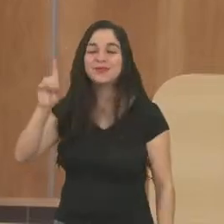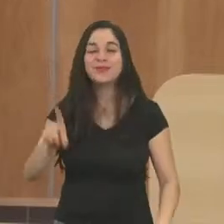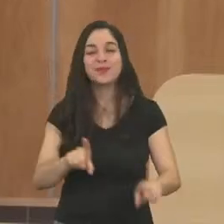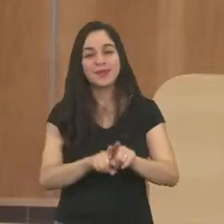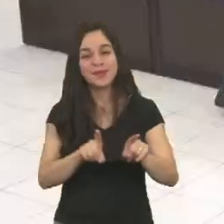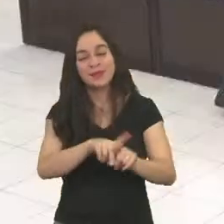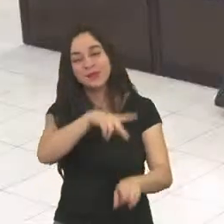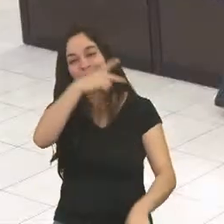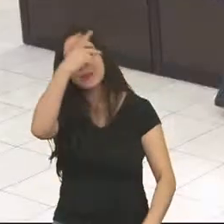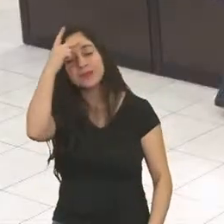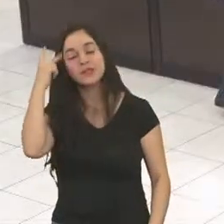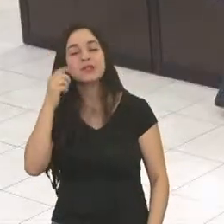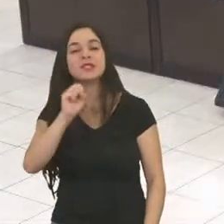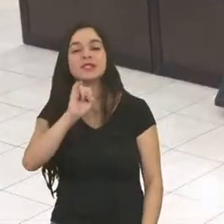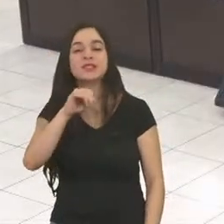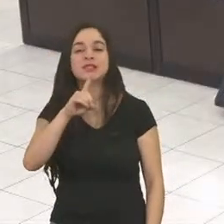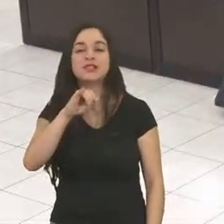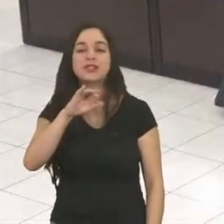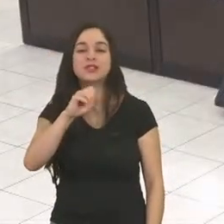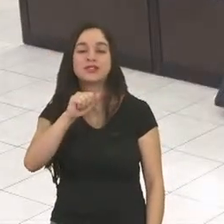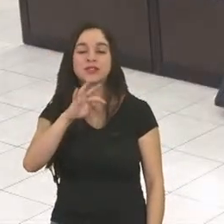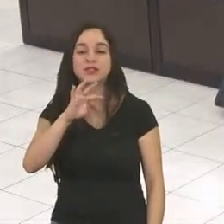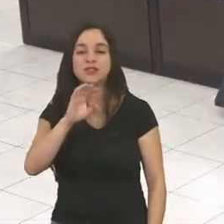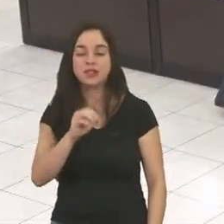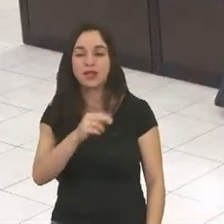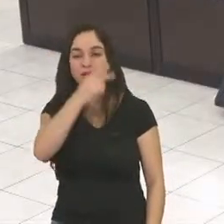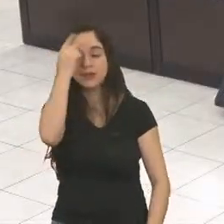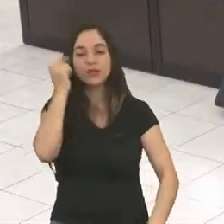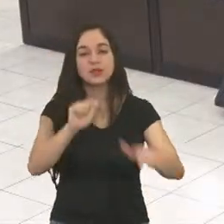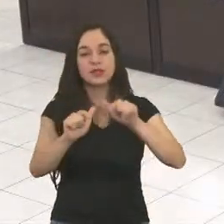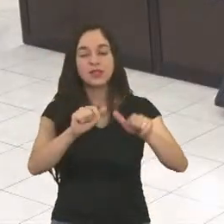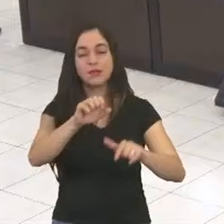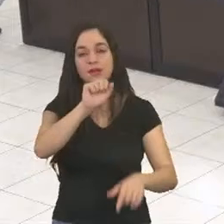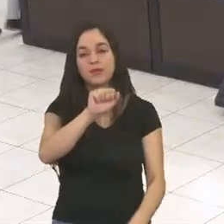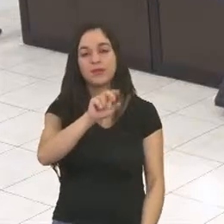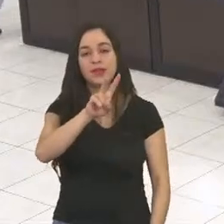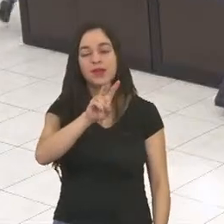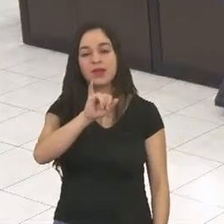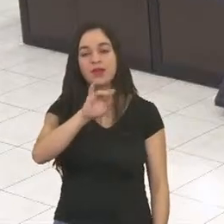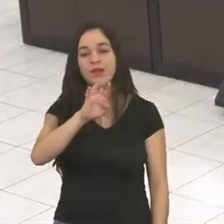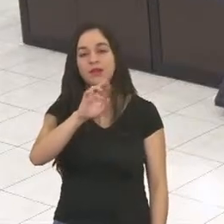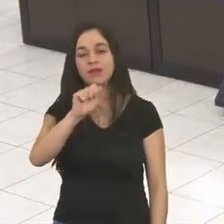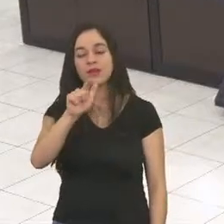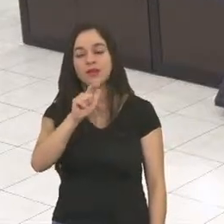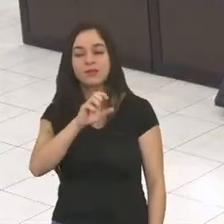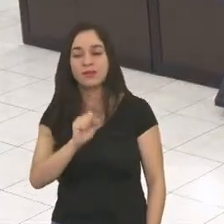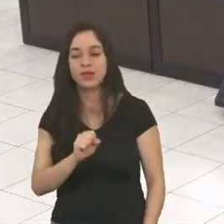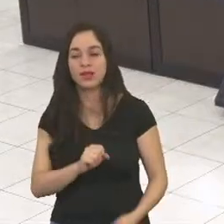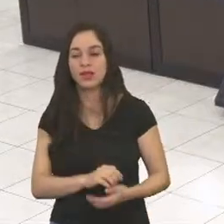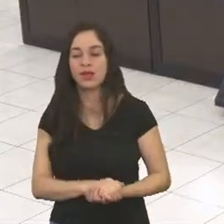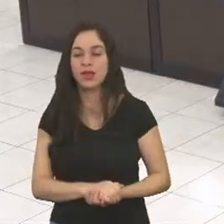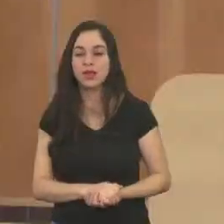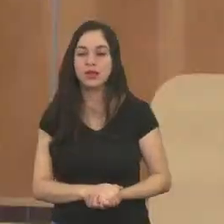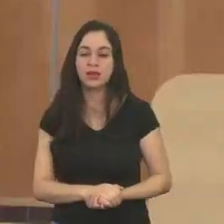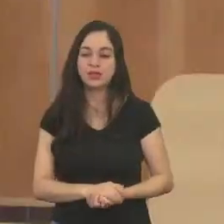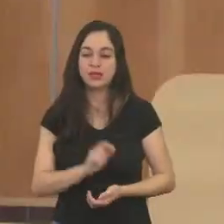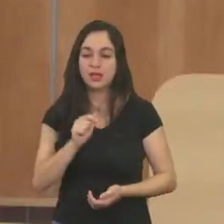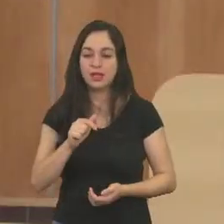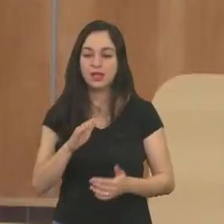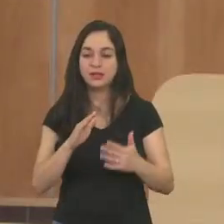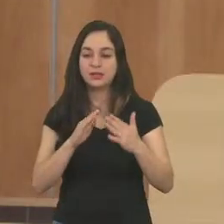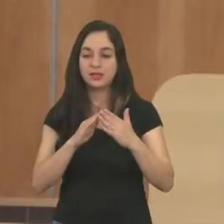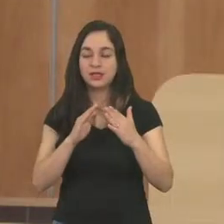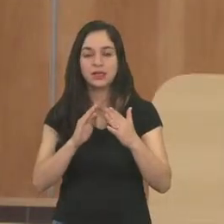sindicatos, os trabalhadores da Vibraz que aqui estão hoje, fazendo suas reivindicações mais do que justa, e essa Câmara e essa Casa